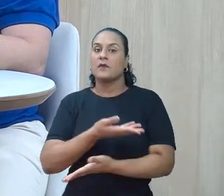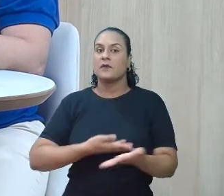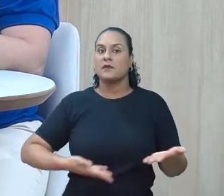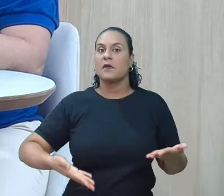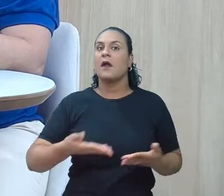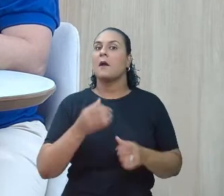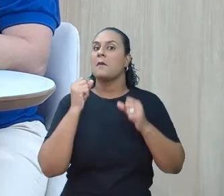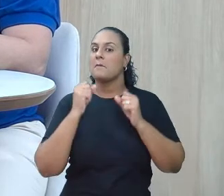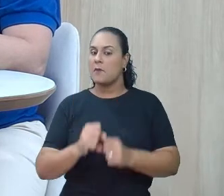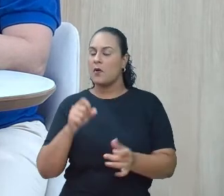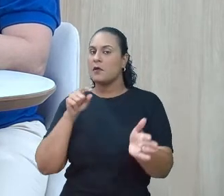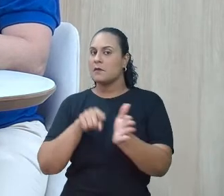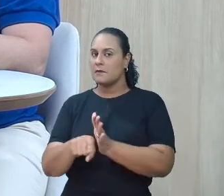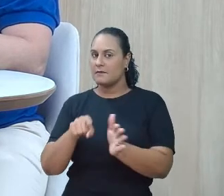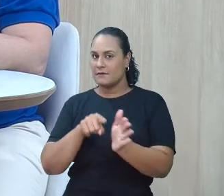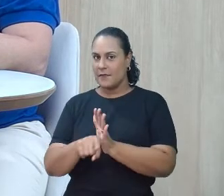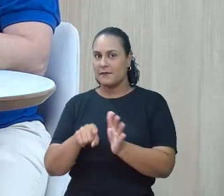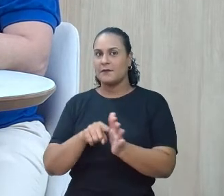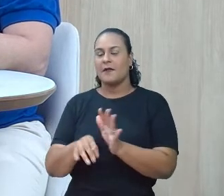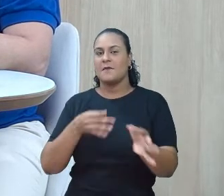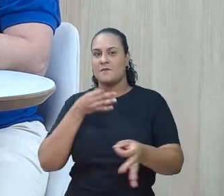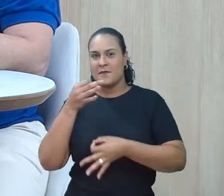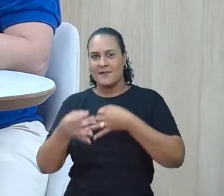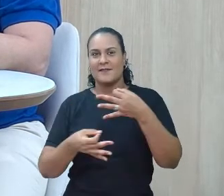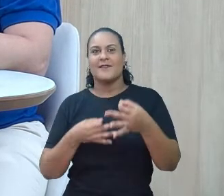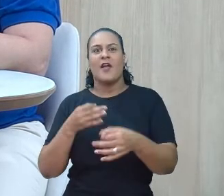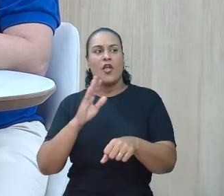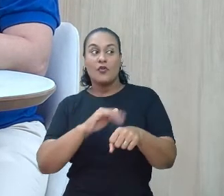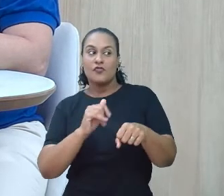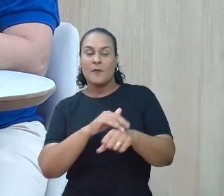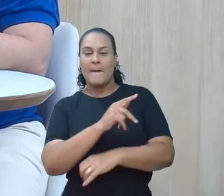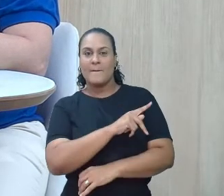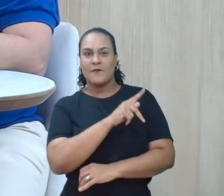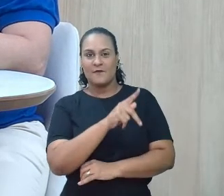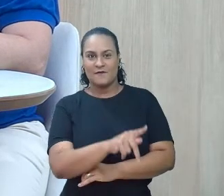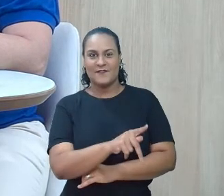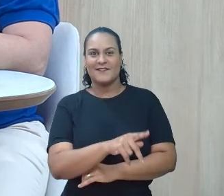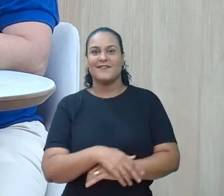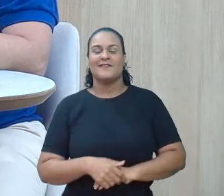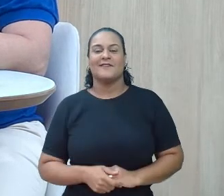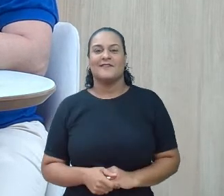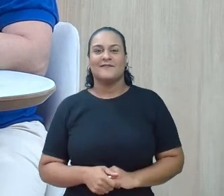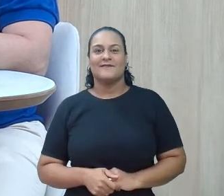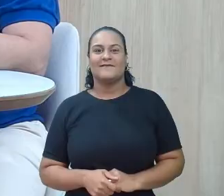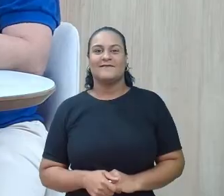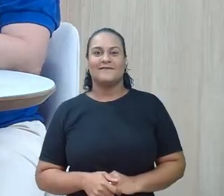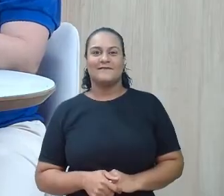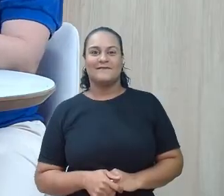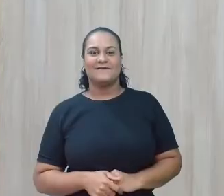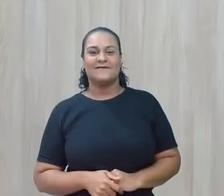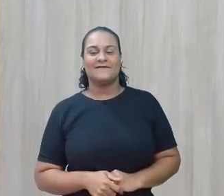aqui vocês podem fazer, que eu passo aqui a pergunta para a professora Camille, né? Tá certo?